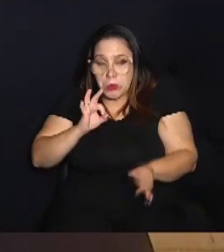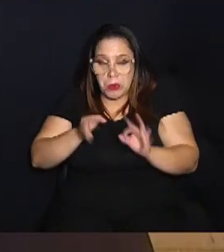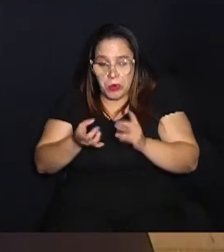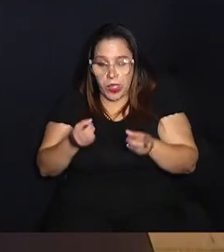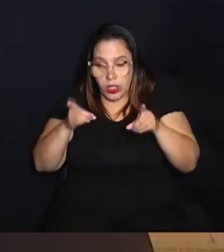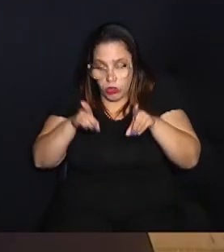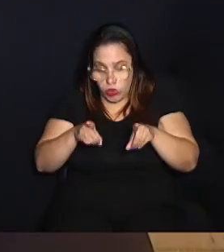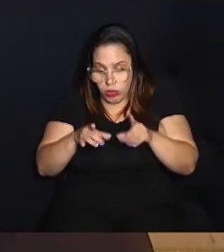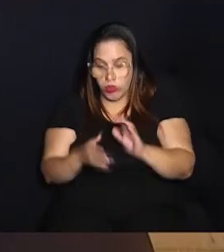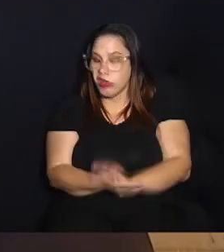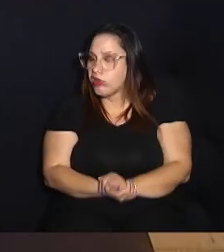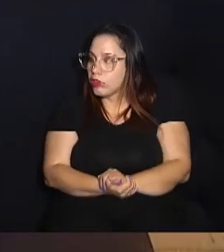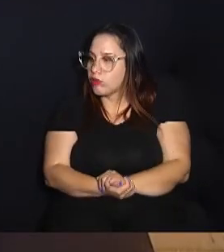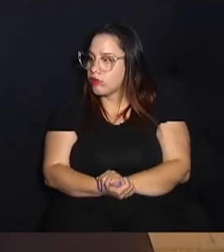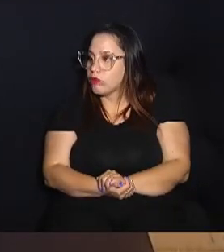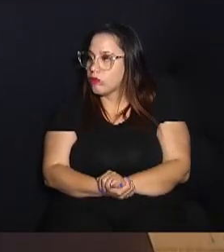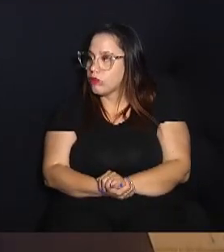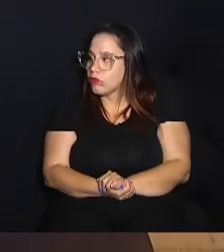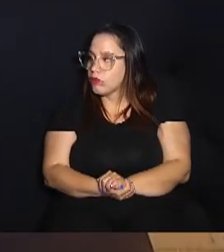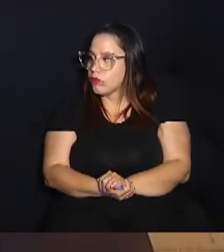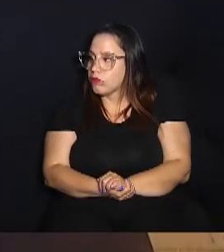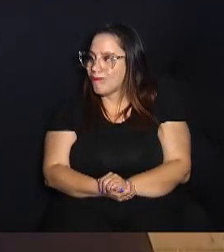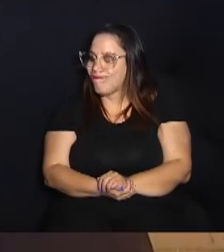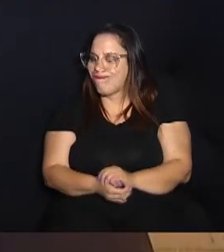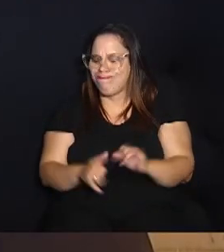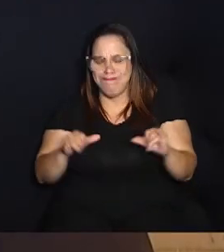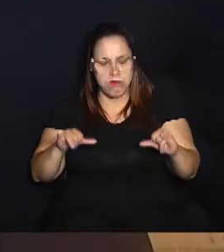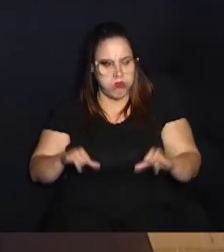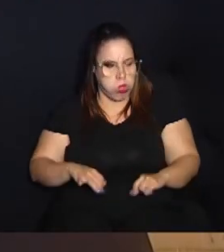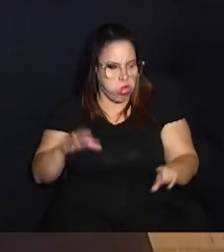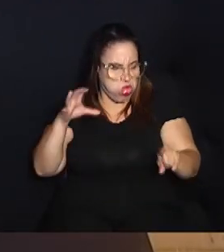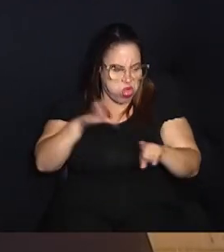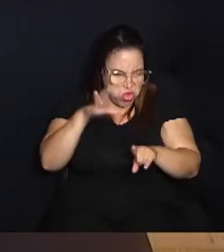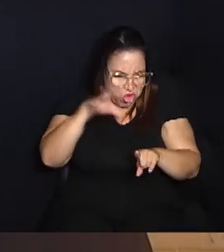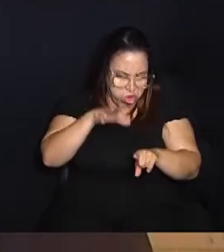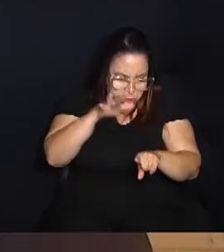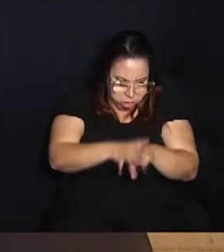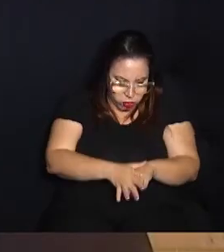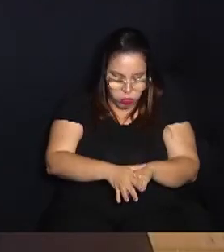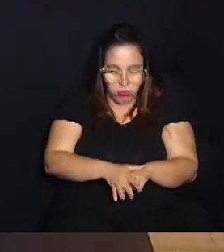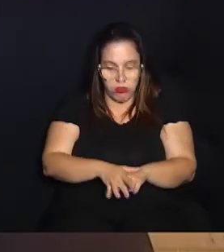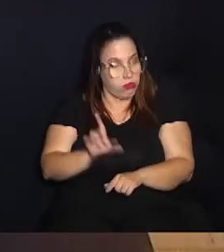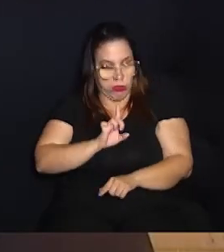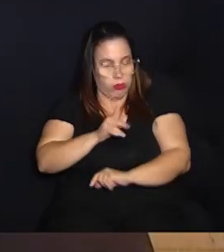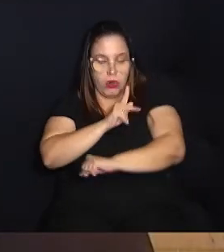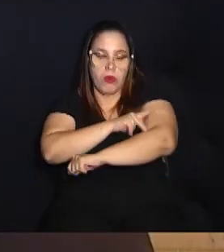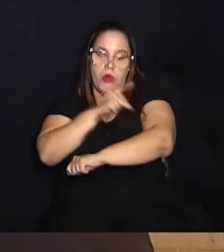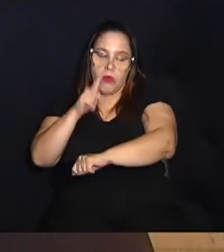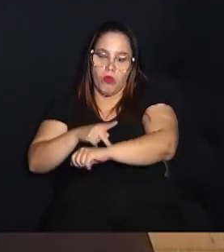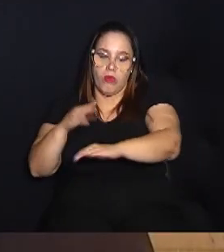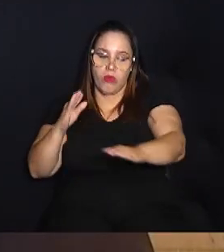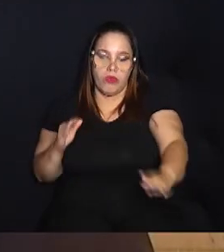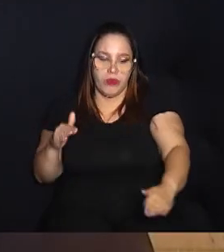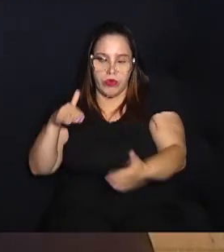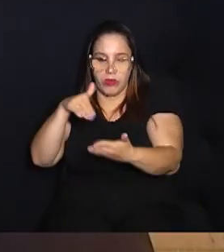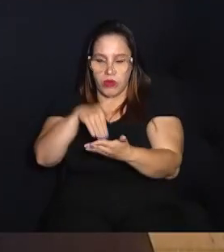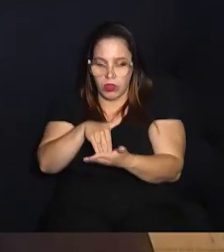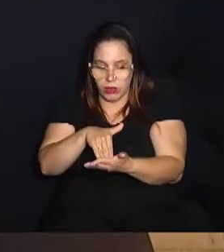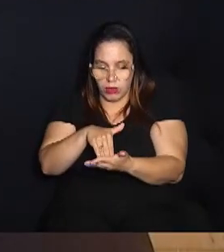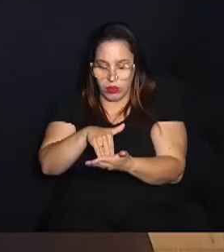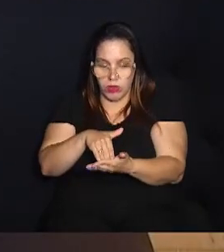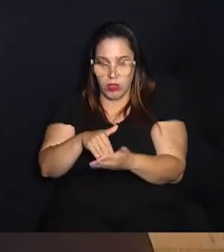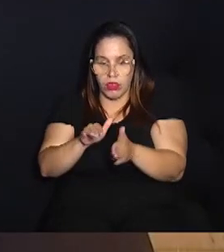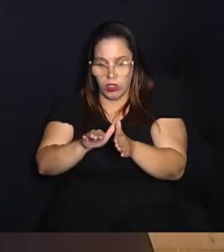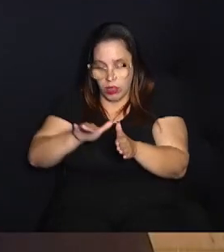dignas, situações menos opressoras. Então, é uma pedagogia que se coloca a